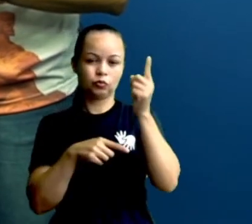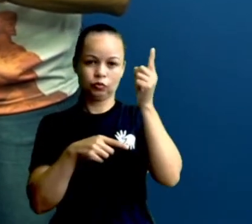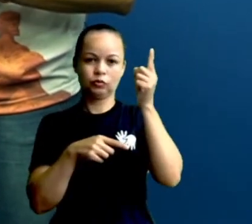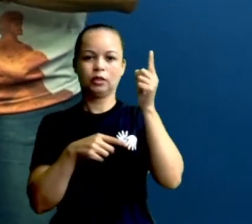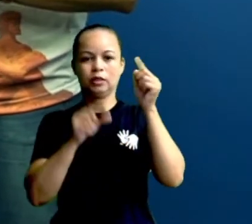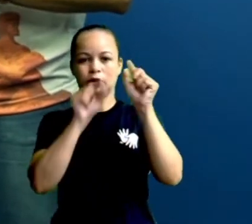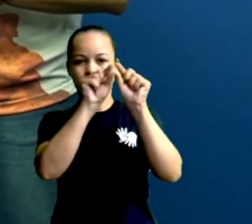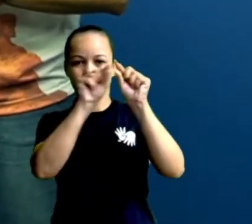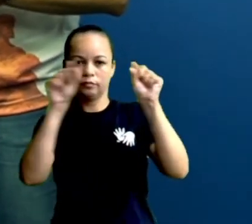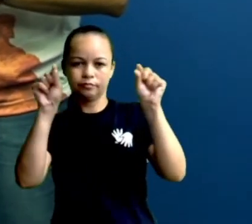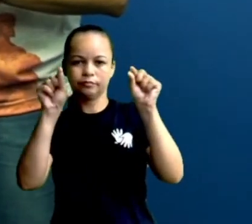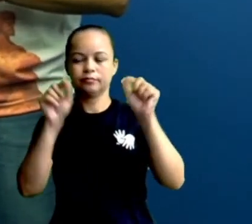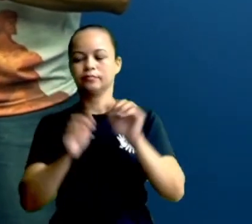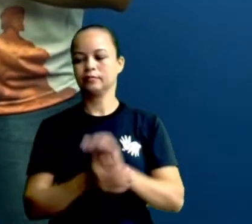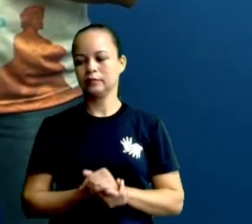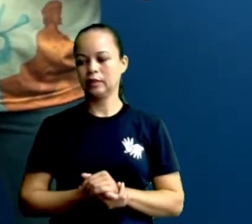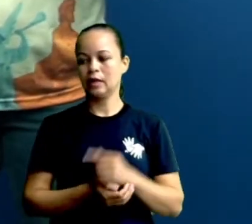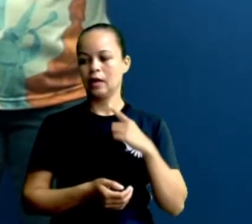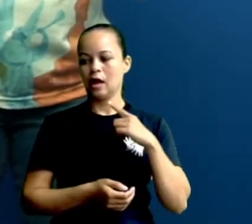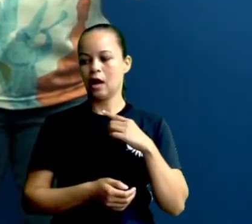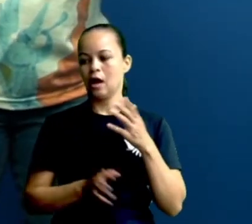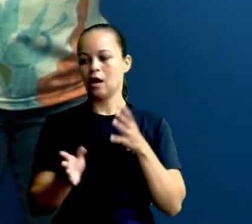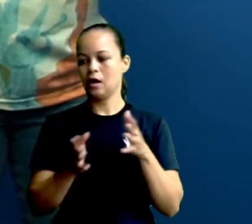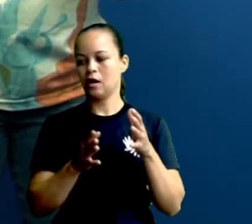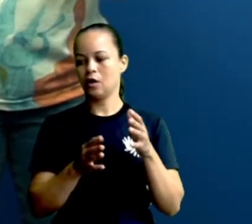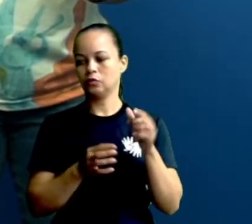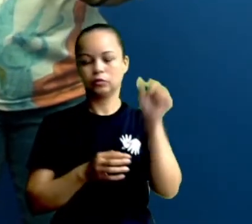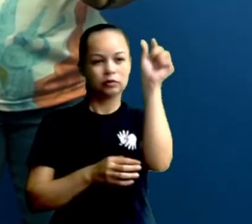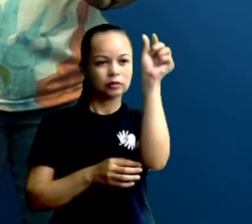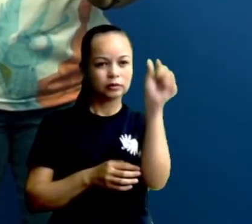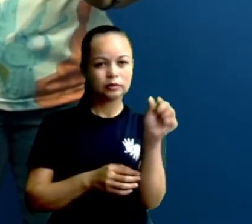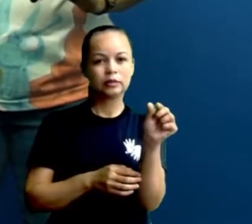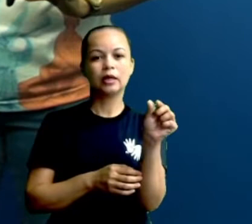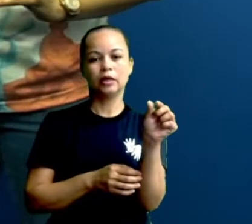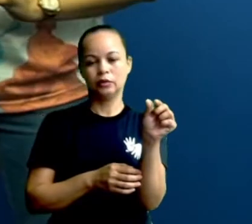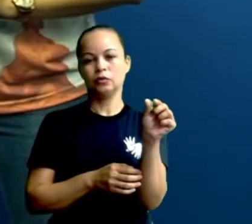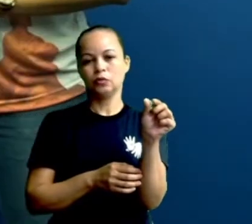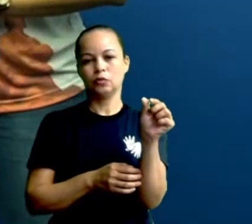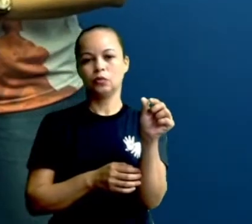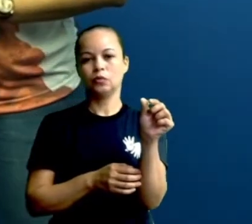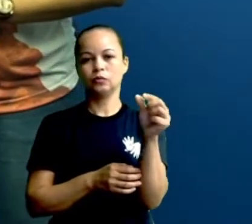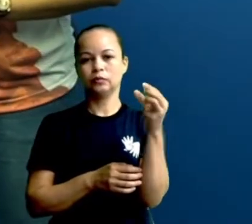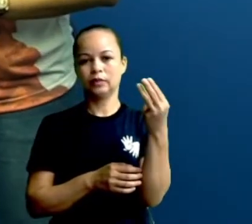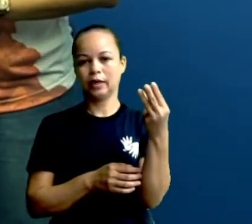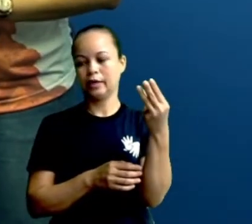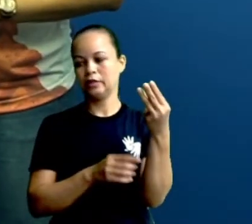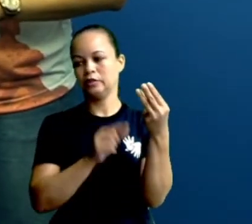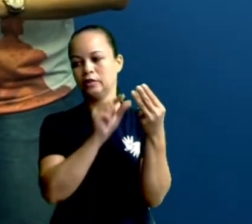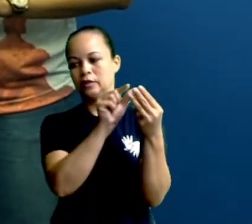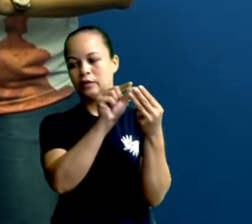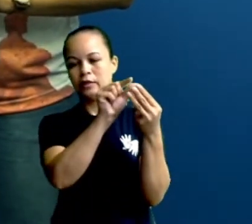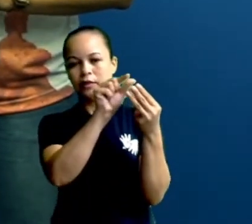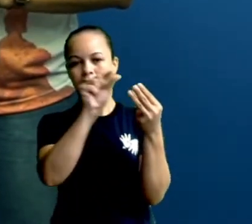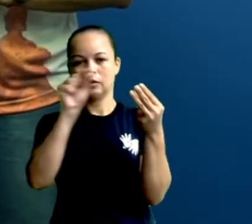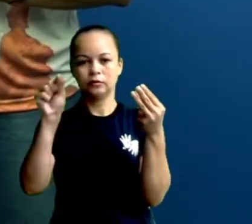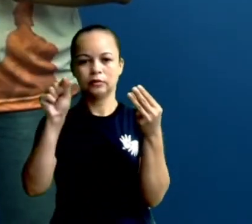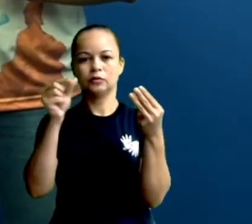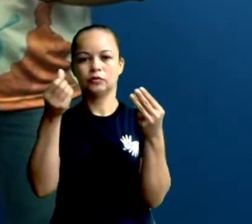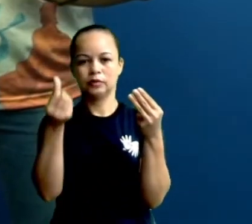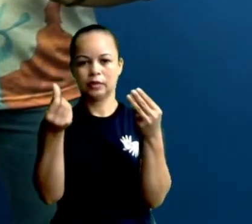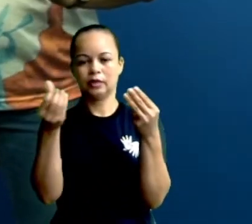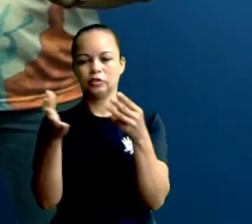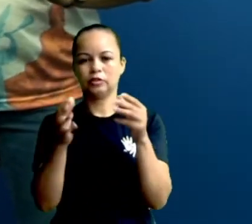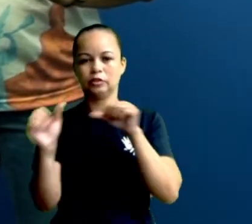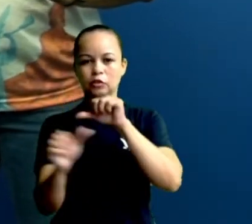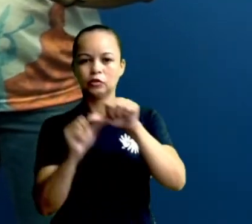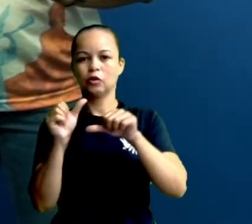tenho 3 e aqui eu tenho 6. A gente também consegue perceber que é um retângulo. Se eu trocar o lado desse vermelho, ele vai